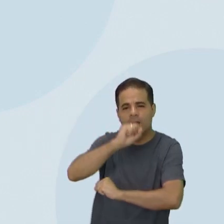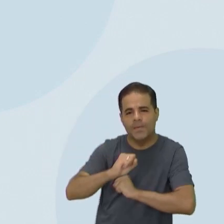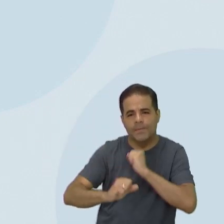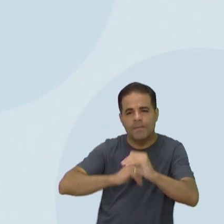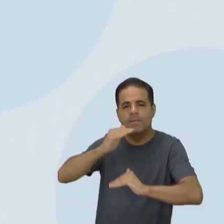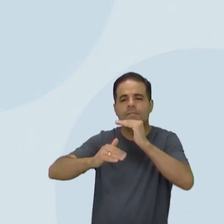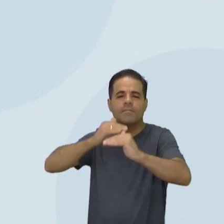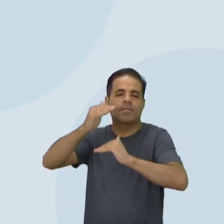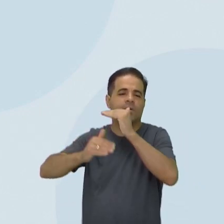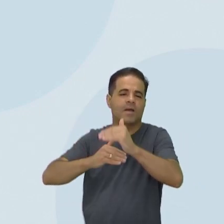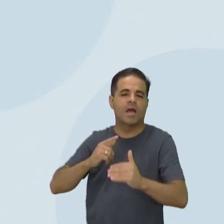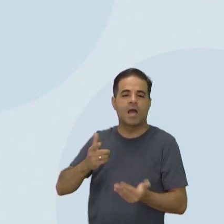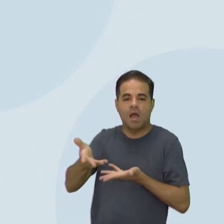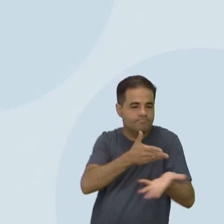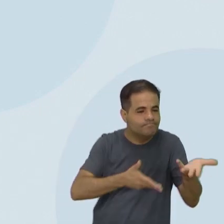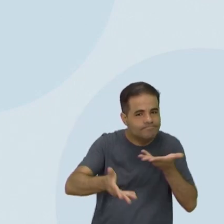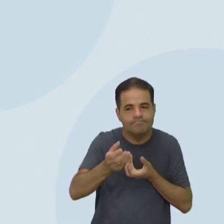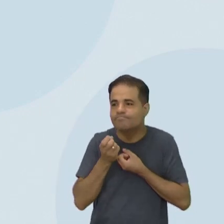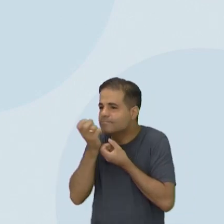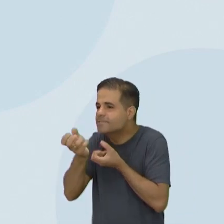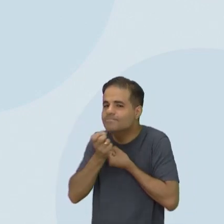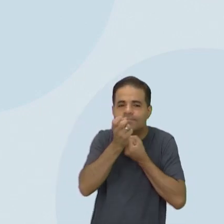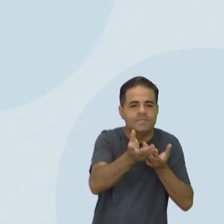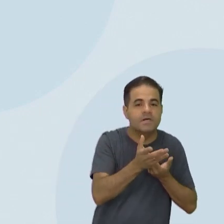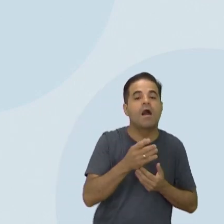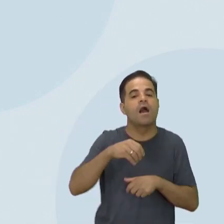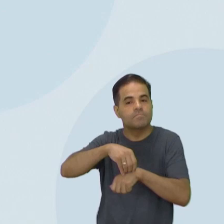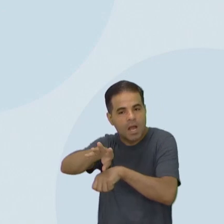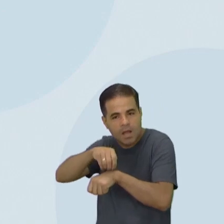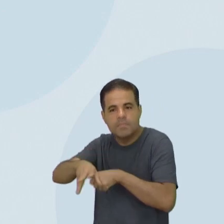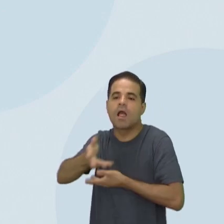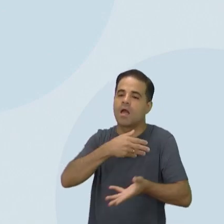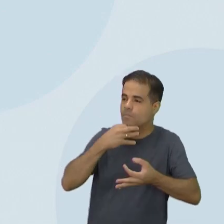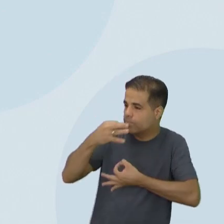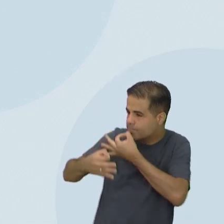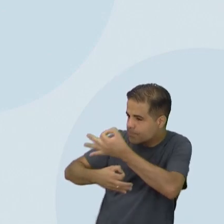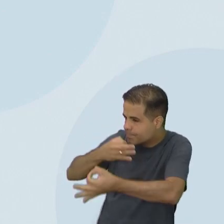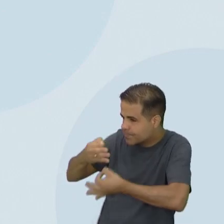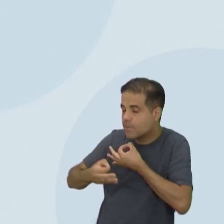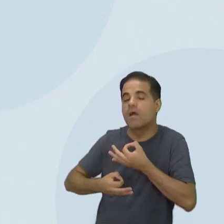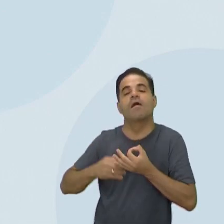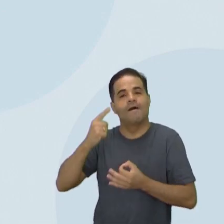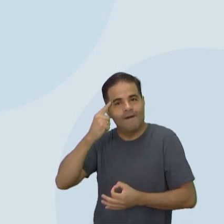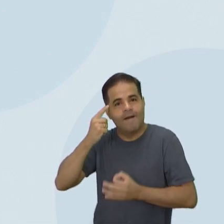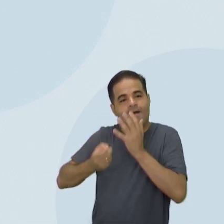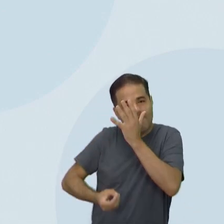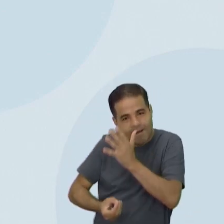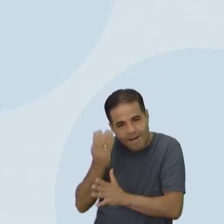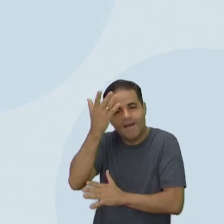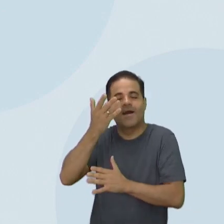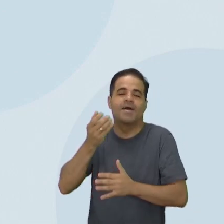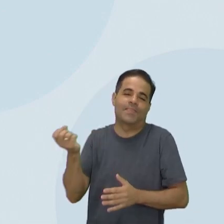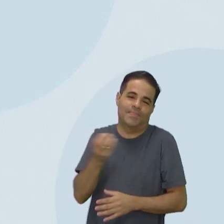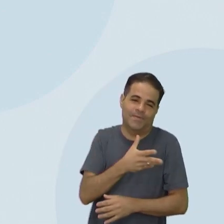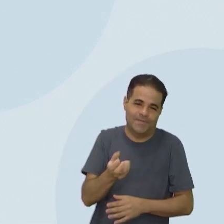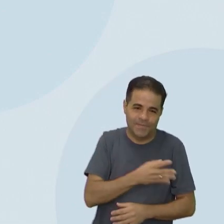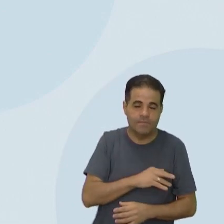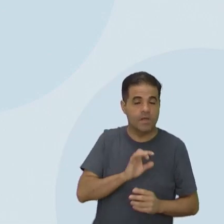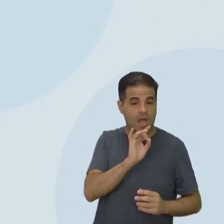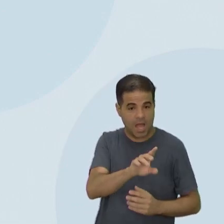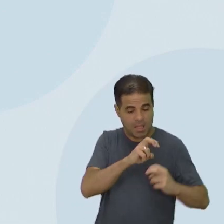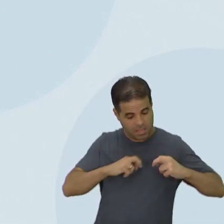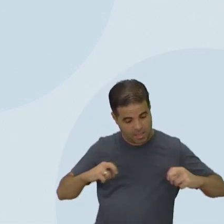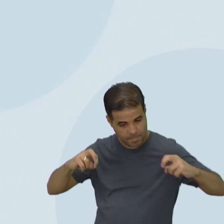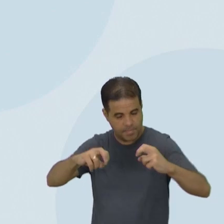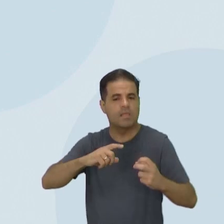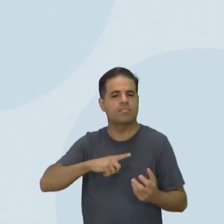desenvolver ideias, trocando informação e dando sugestões, assim gerando novas ideias. Cada mesa contém